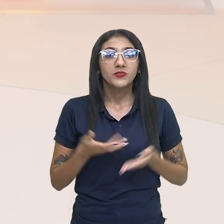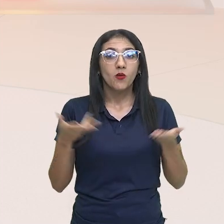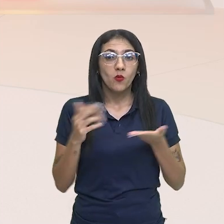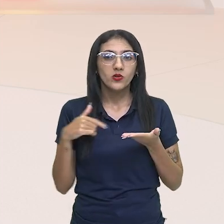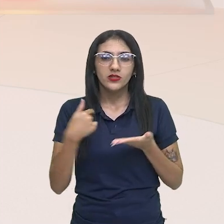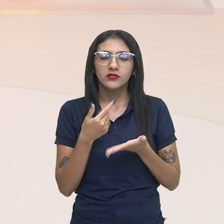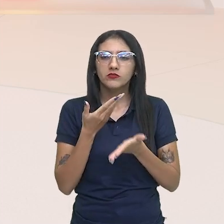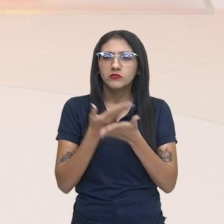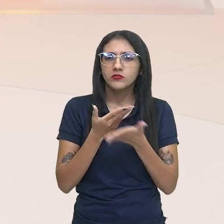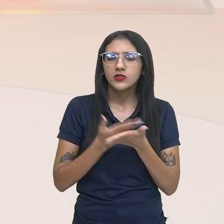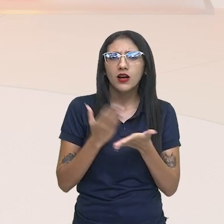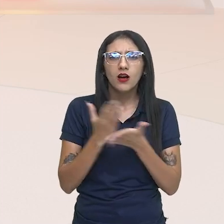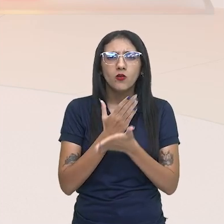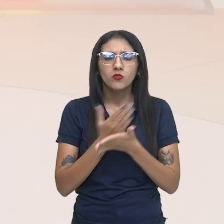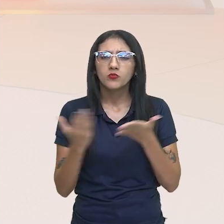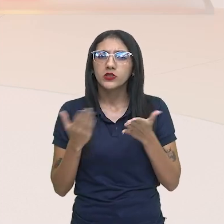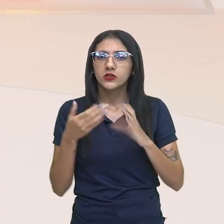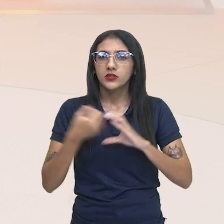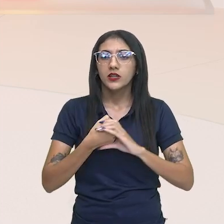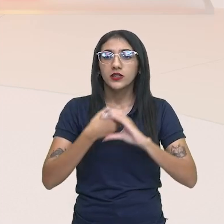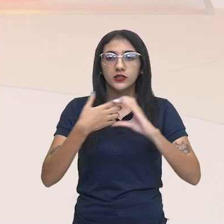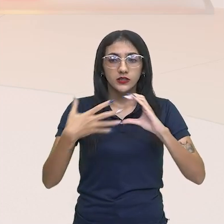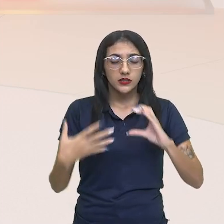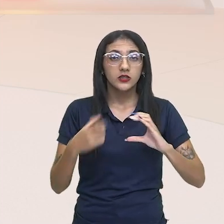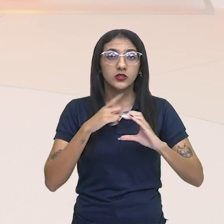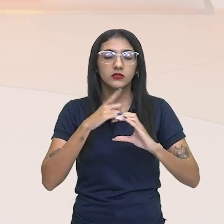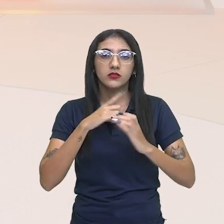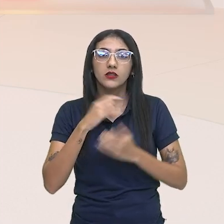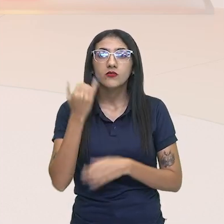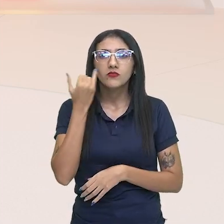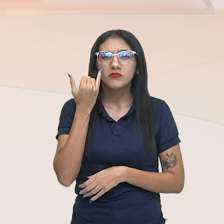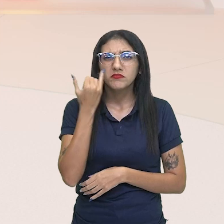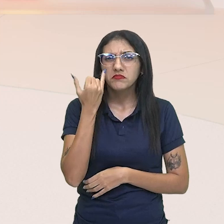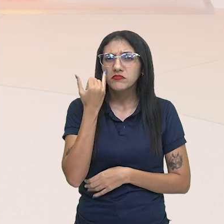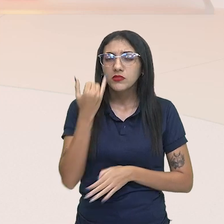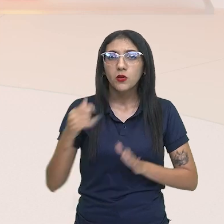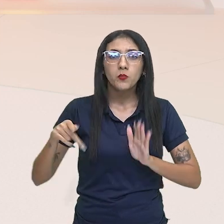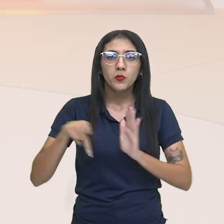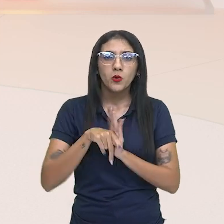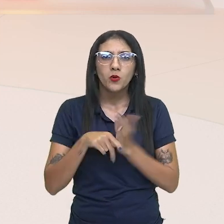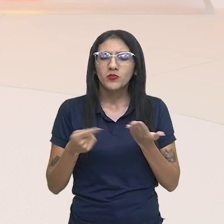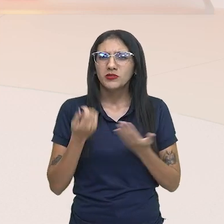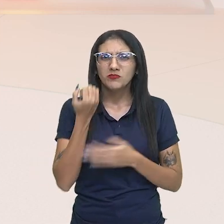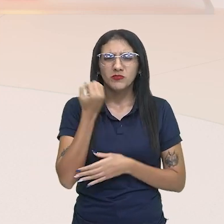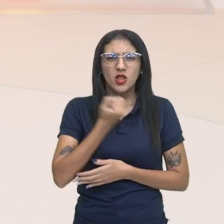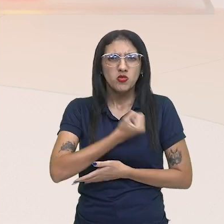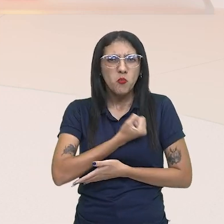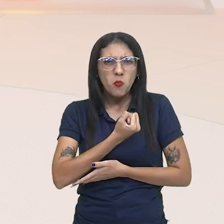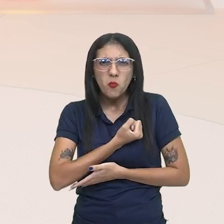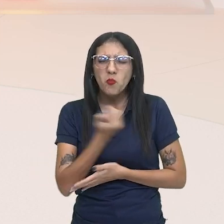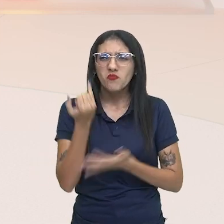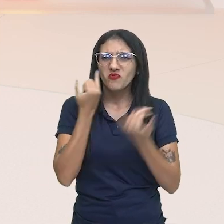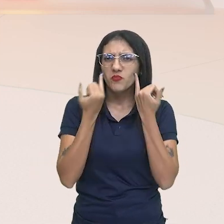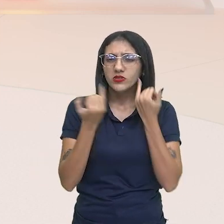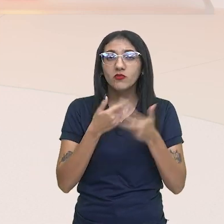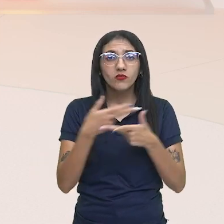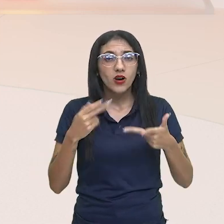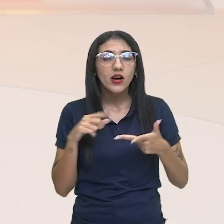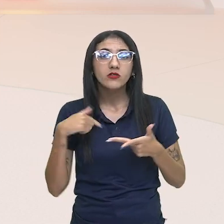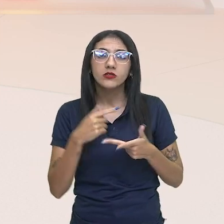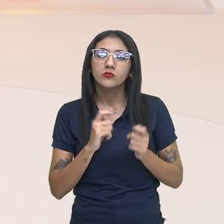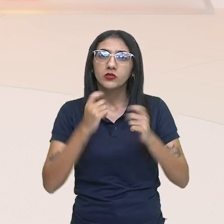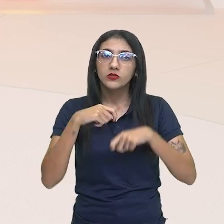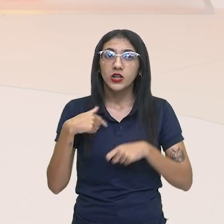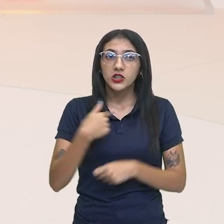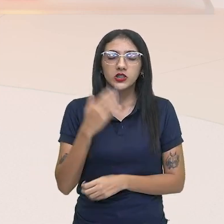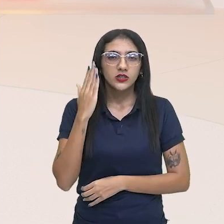falar sobre alguns indicadores indicadores matemáticos mesmo, numéricos mesmo, que ajudam a gente a